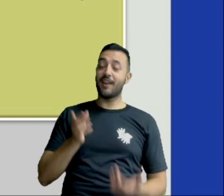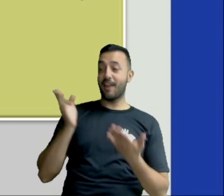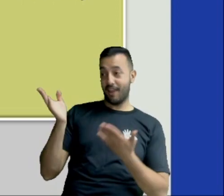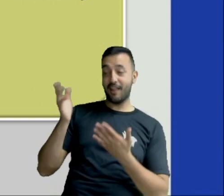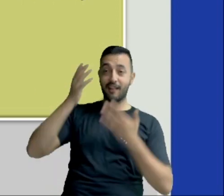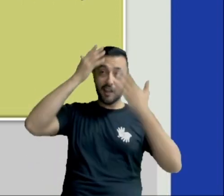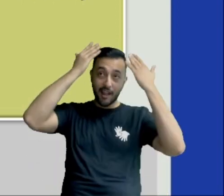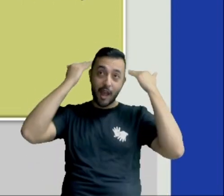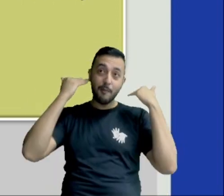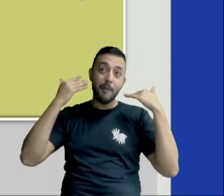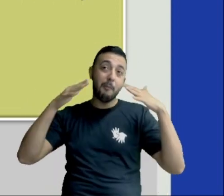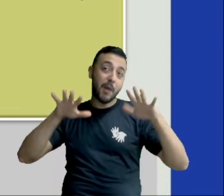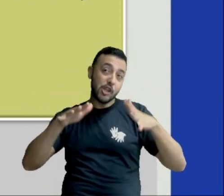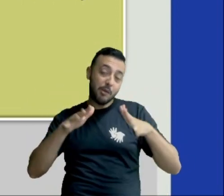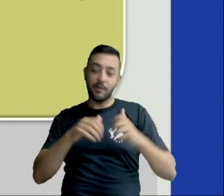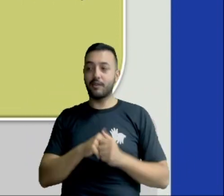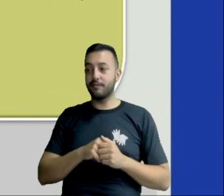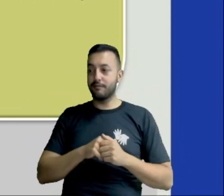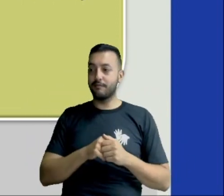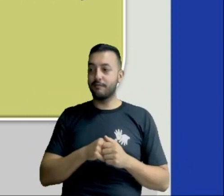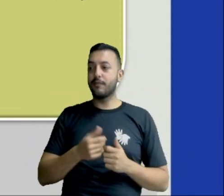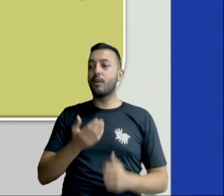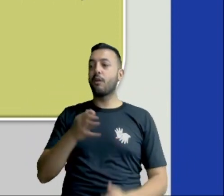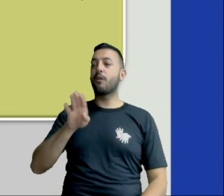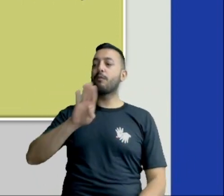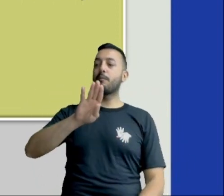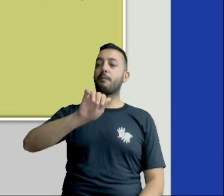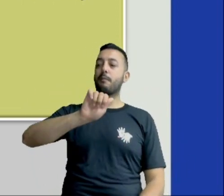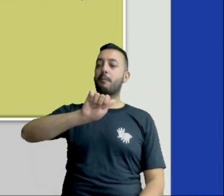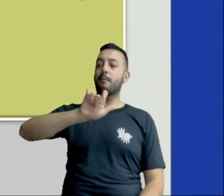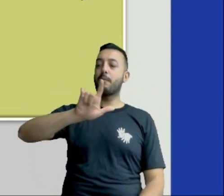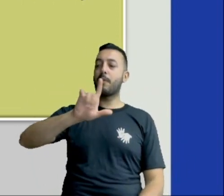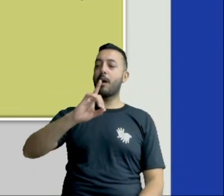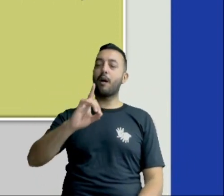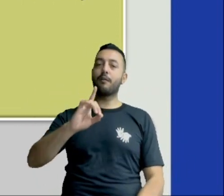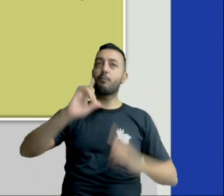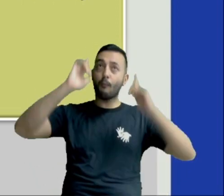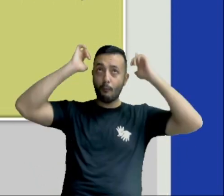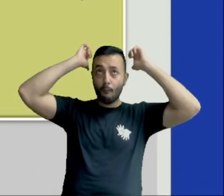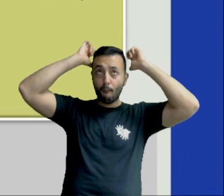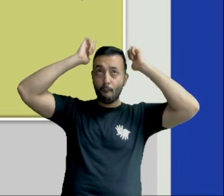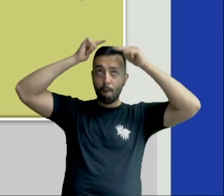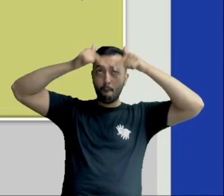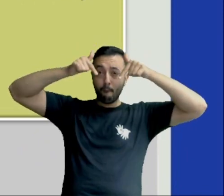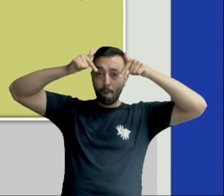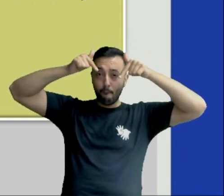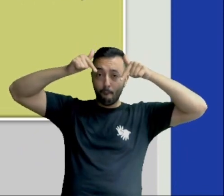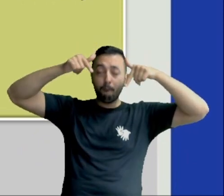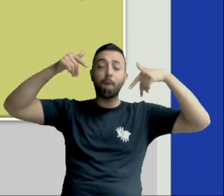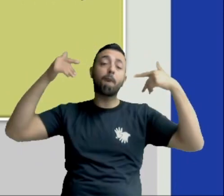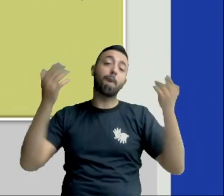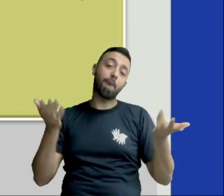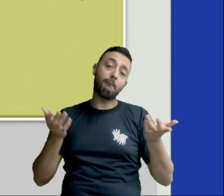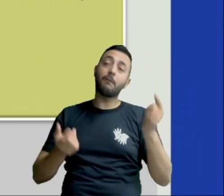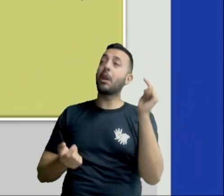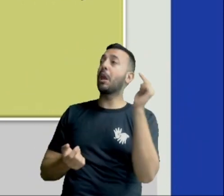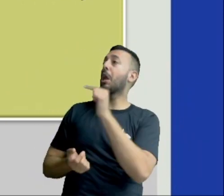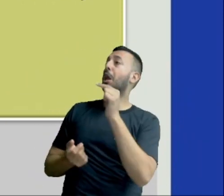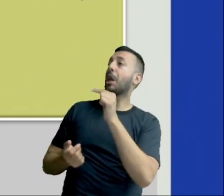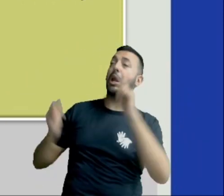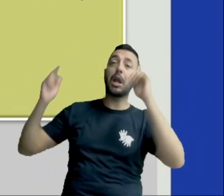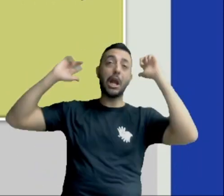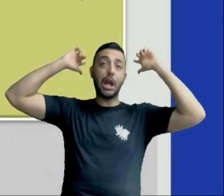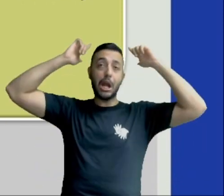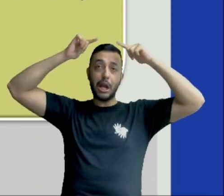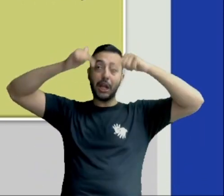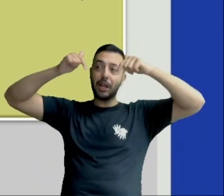cabelos medianos. E o bald, que a gente usa para dizer que é careca. Então, he is bald, ele é